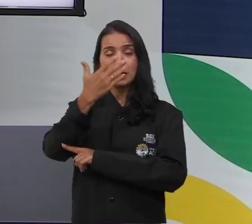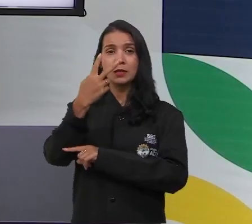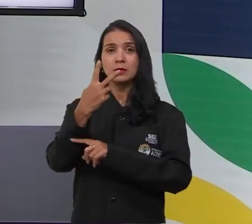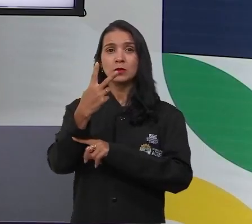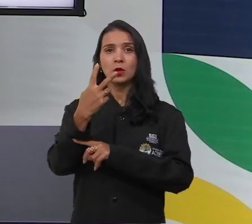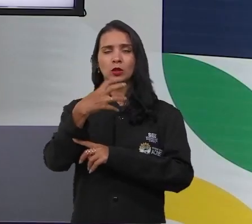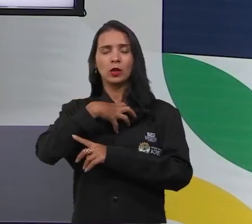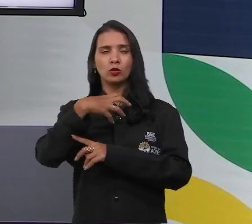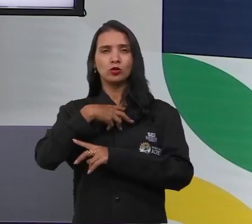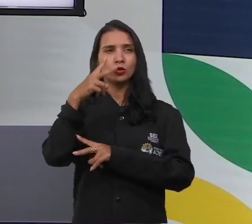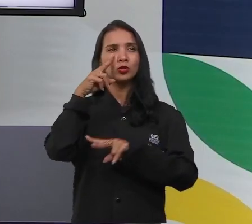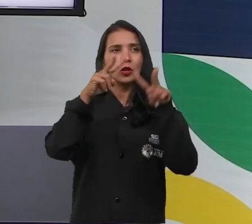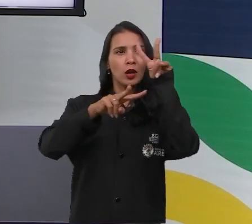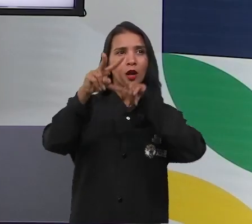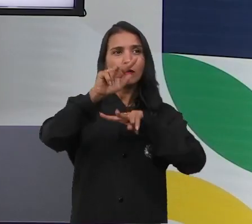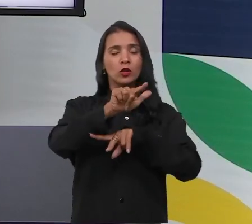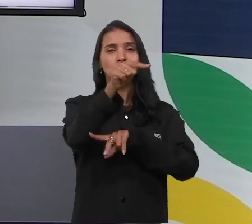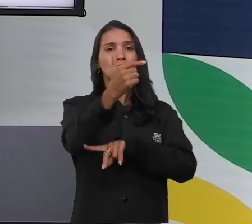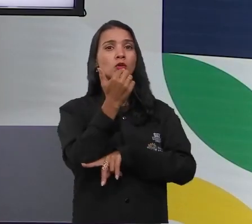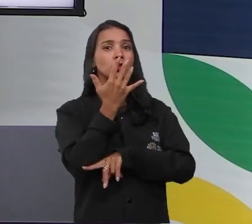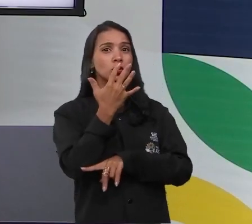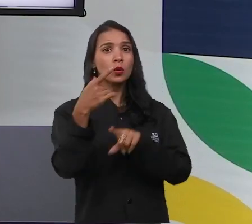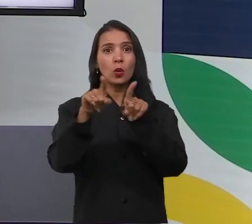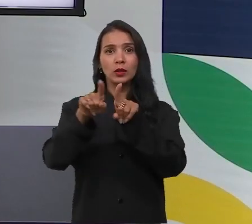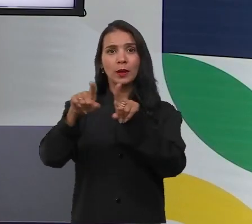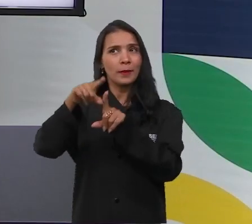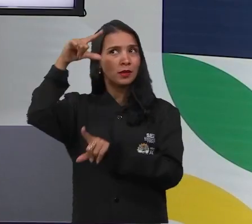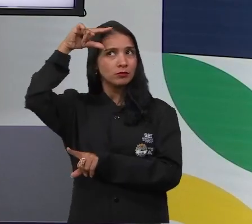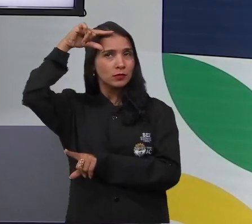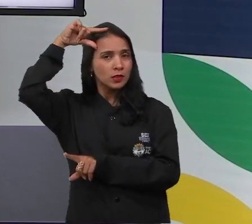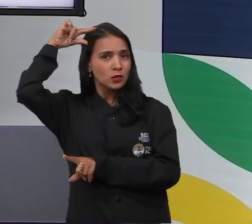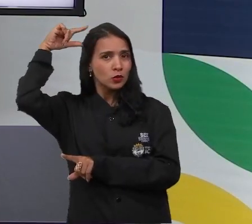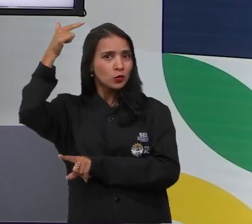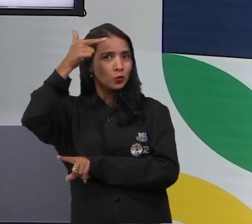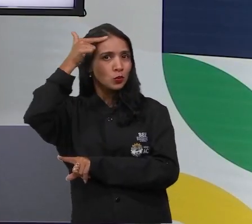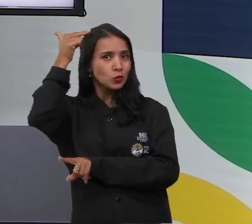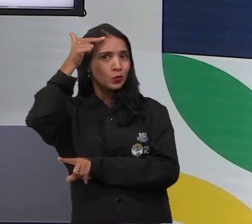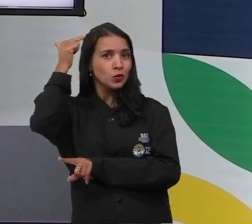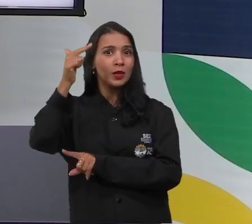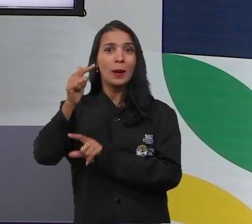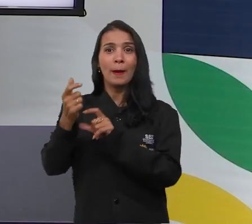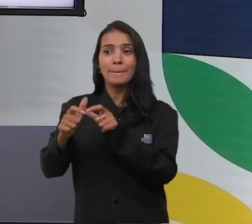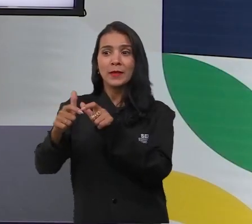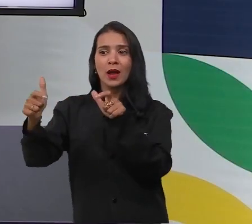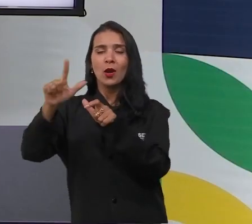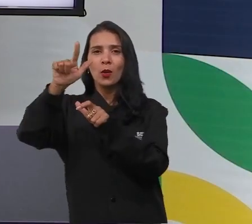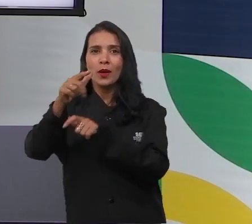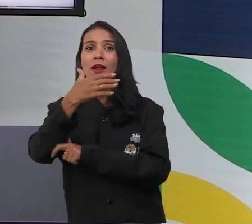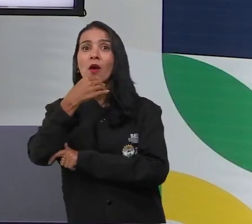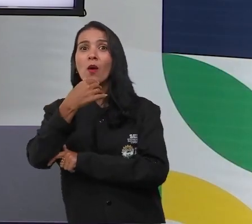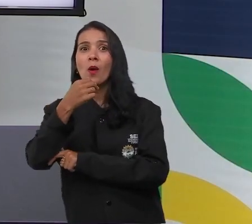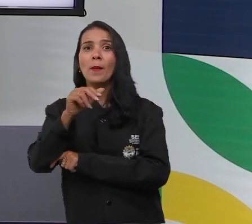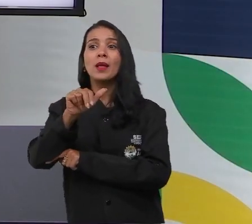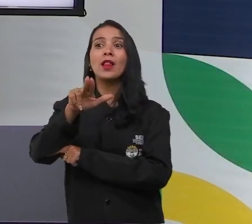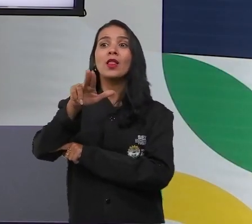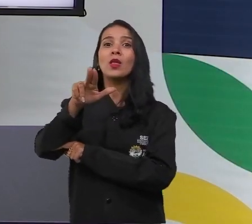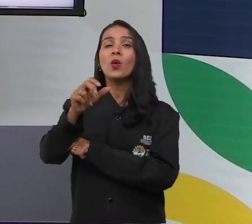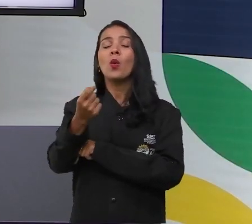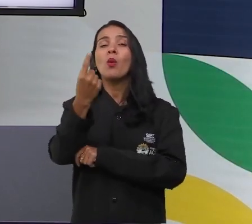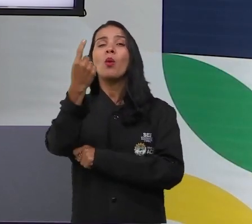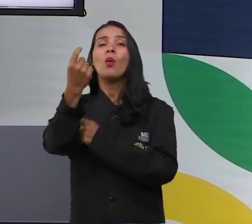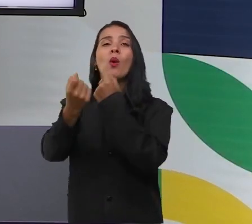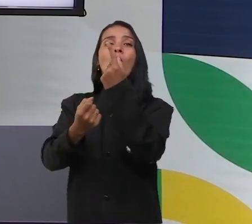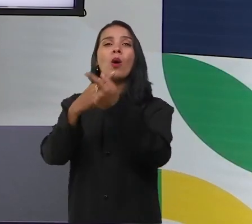calvície também é um exemplo disso. Por que aparece muito mais em homens e quase nunca em mulheres? E pelos no